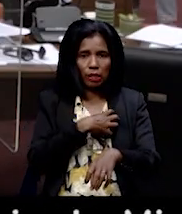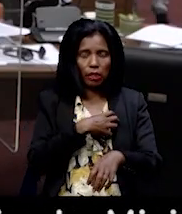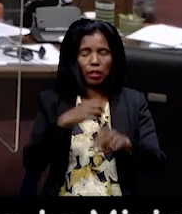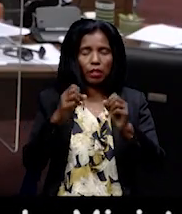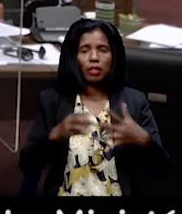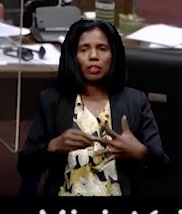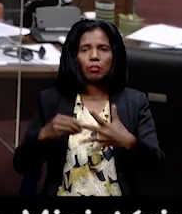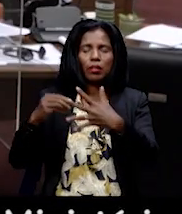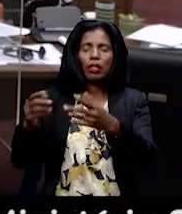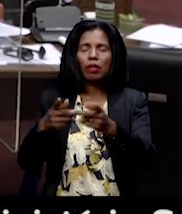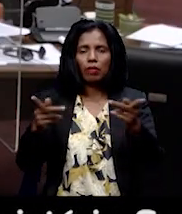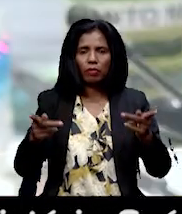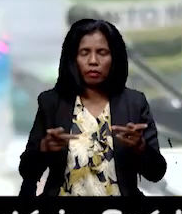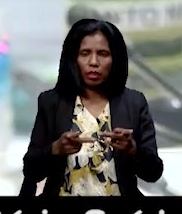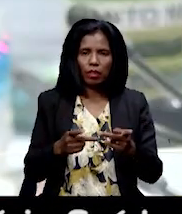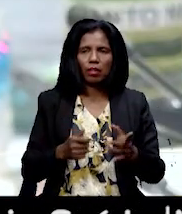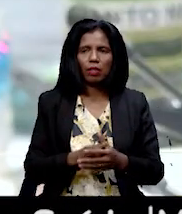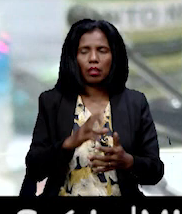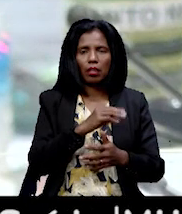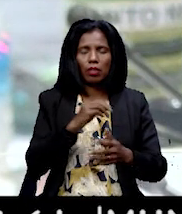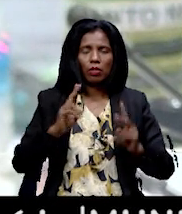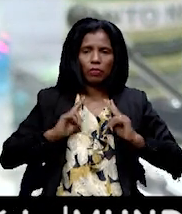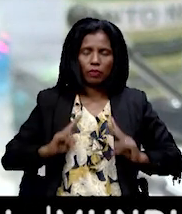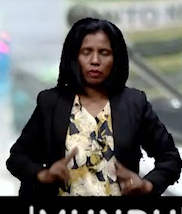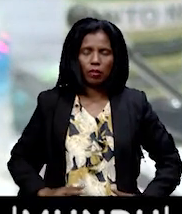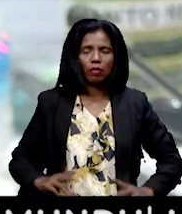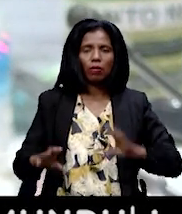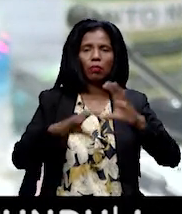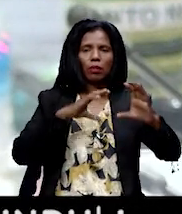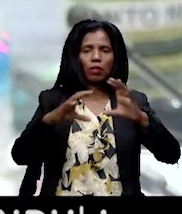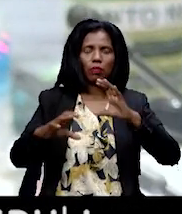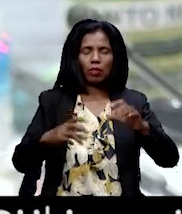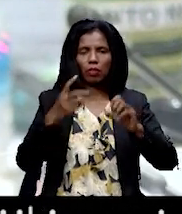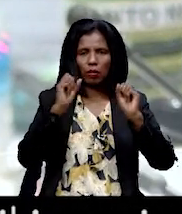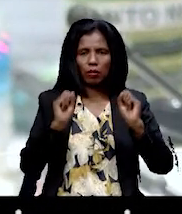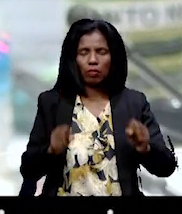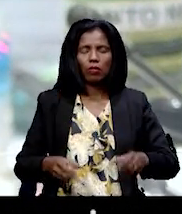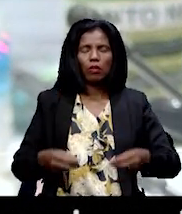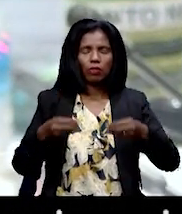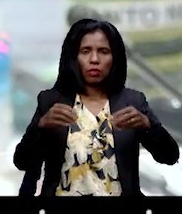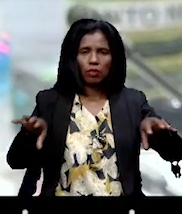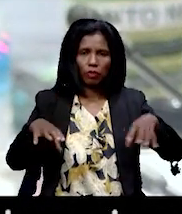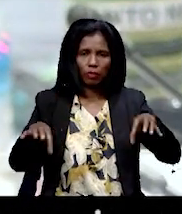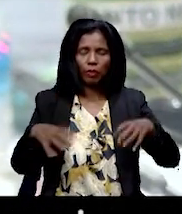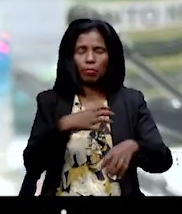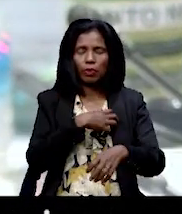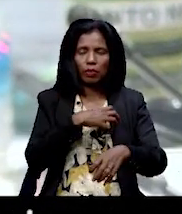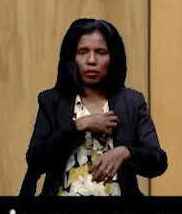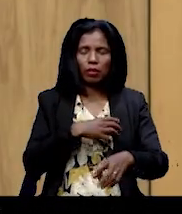liliu condições para informática, uniforme, comunicação, no viaturas a grande serviço penitele e